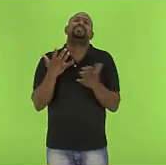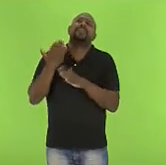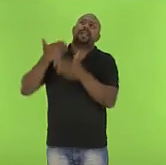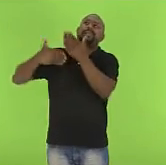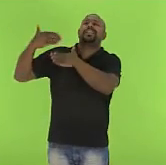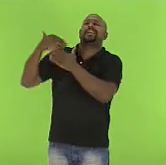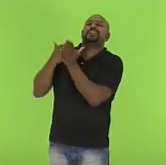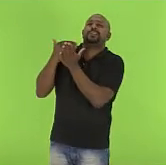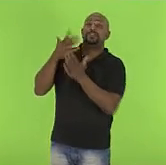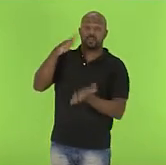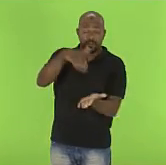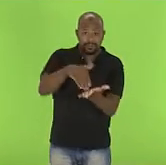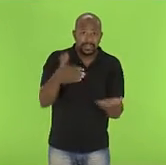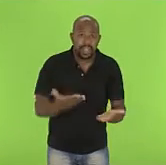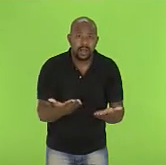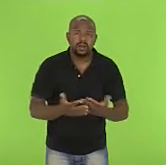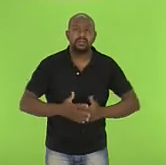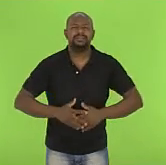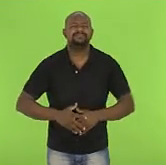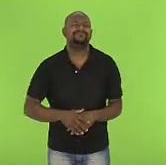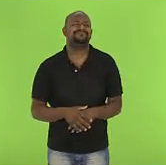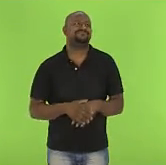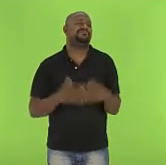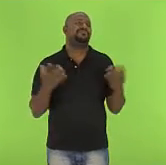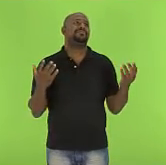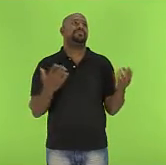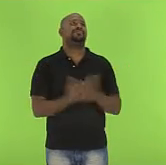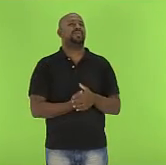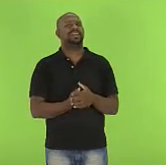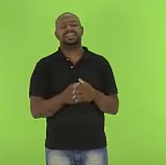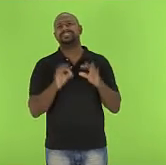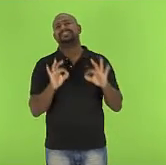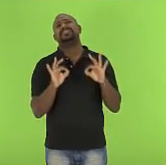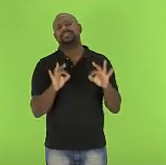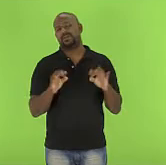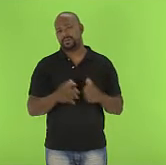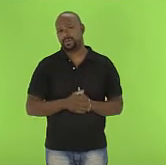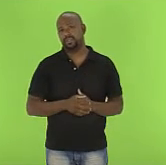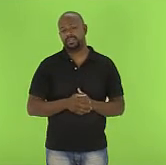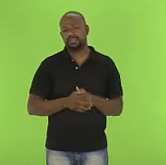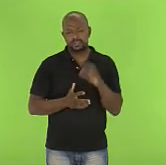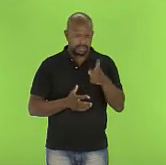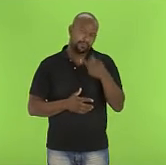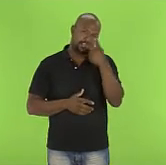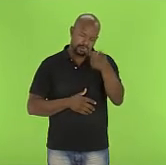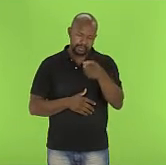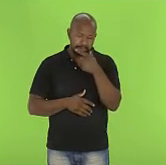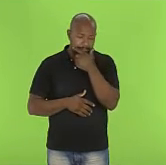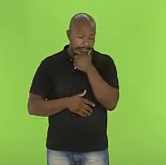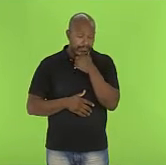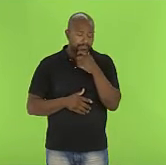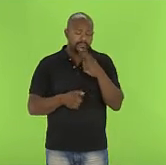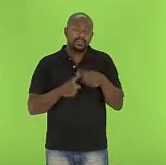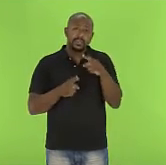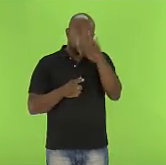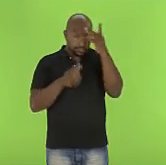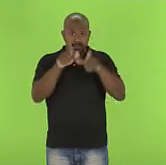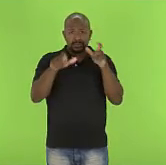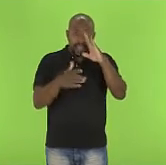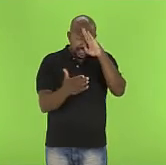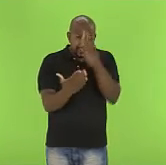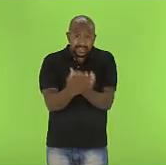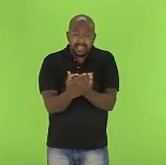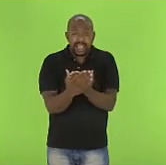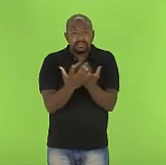seja desde o início, seja na parte agora final, foi essencial o trabalho, né? E a gente sempre falou isso. Porque são pessoas